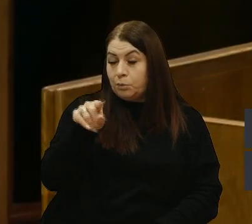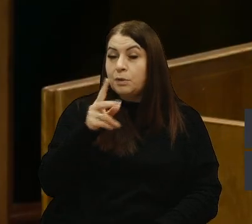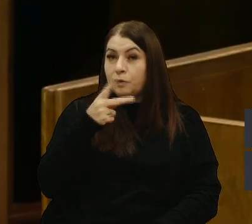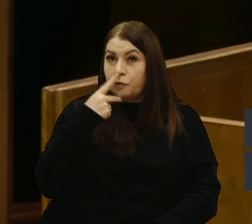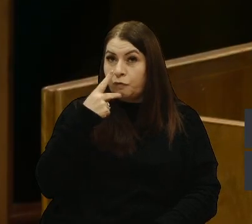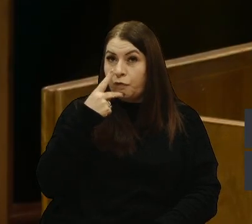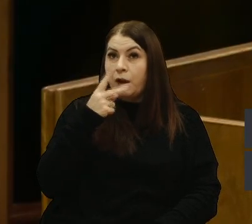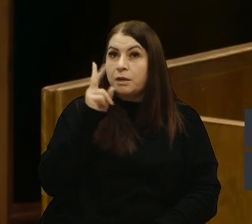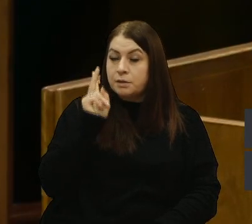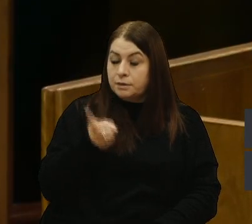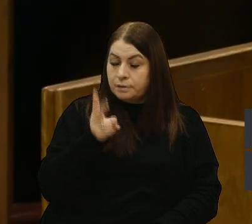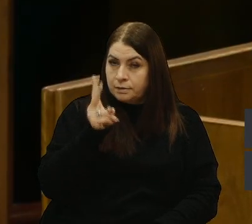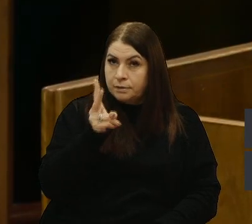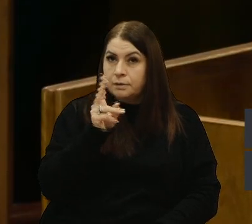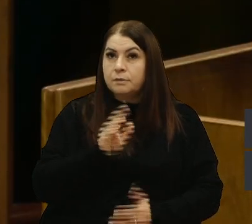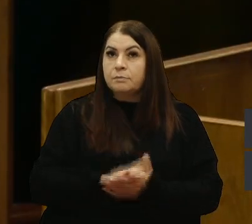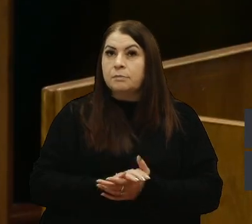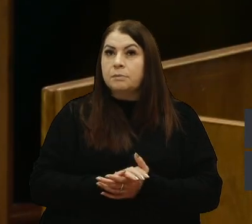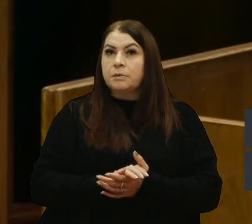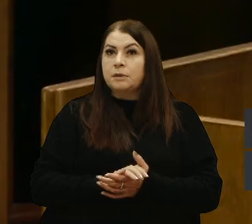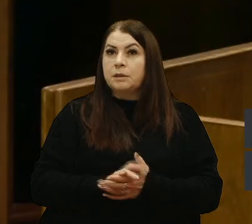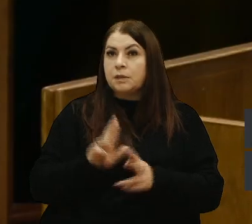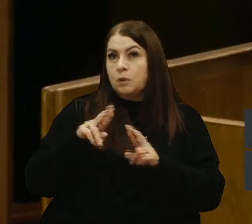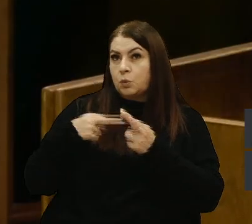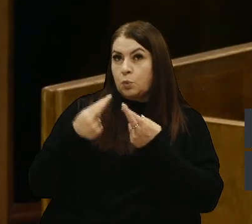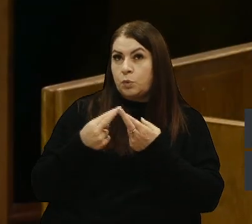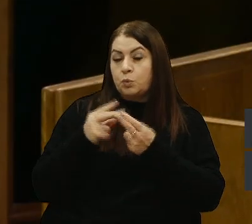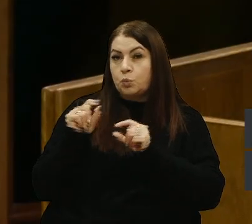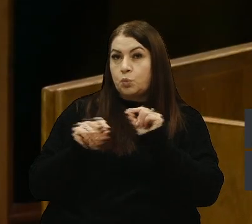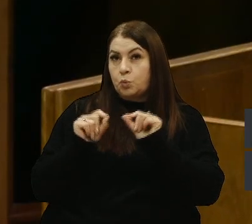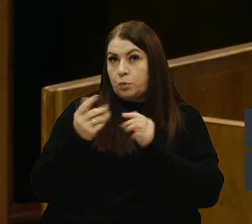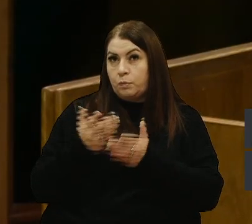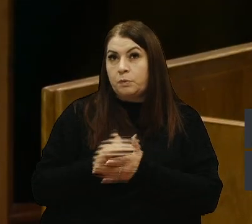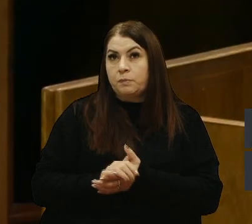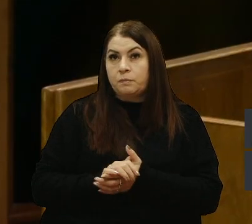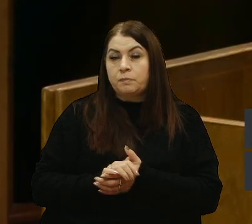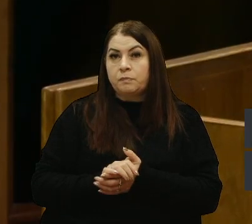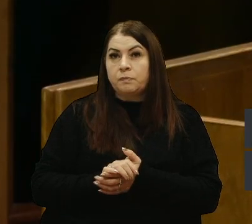o tempo todo nas nossas reuniões sobre